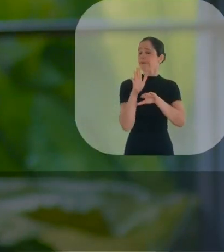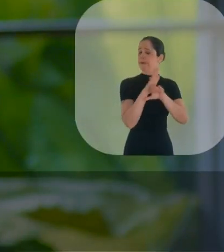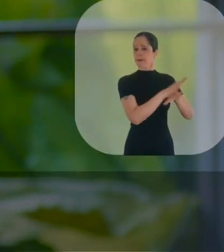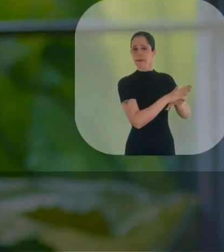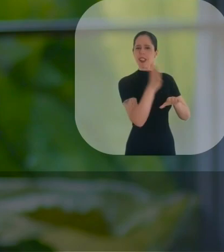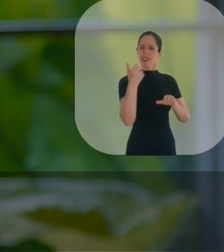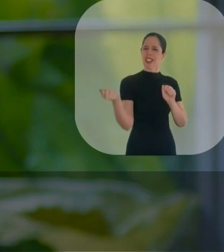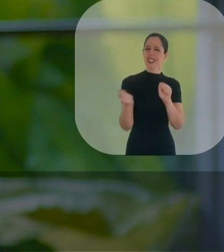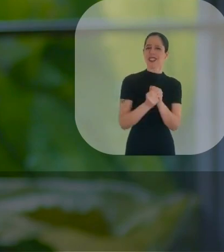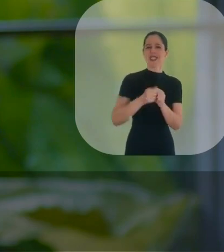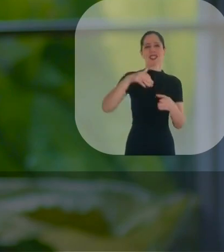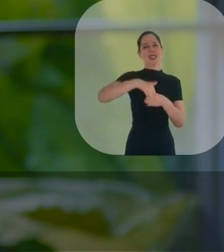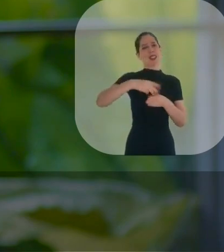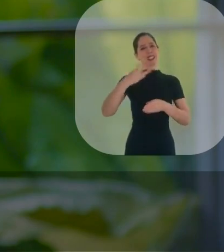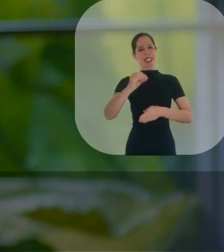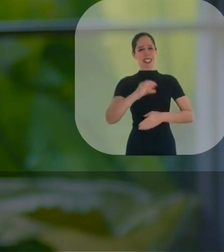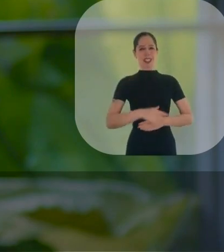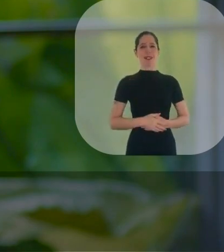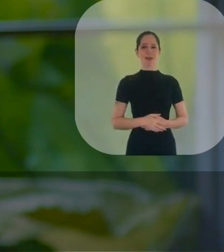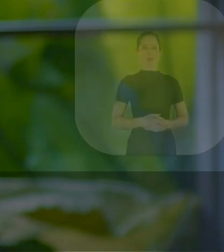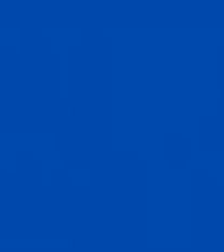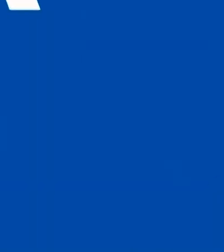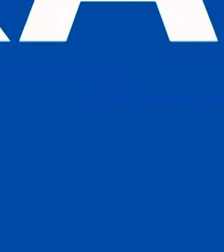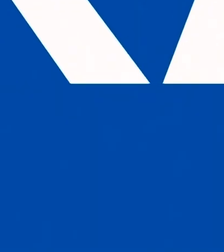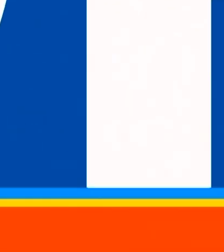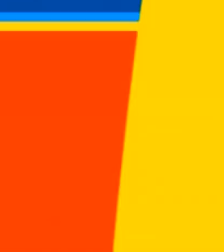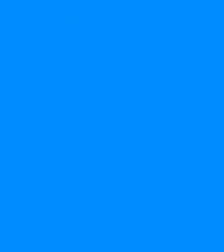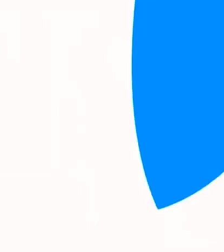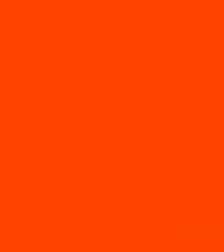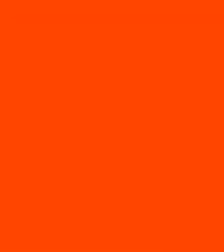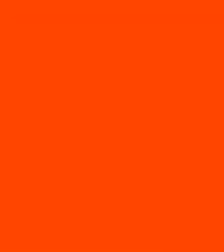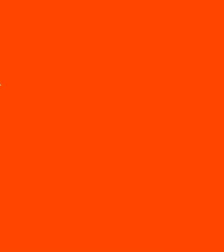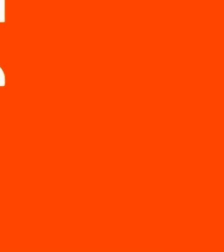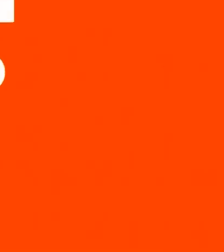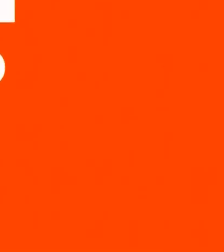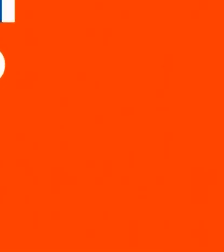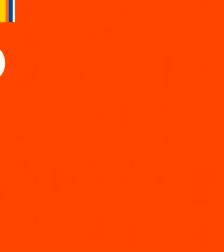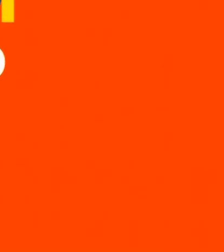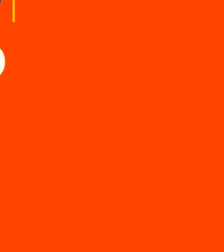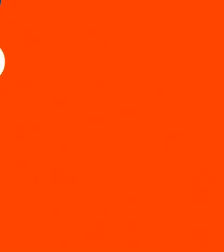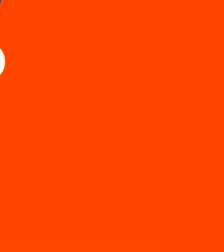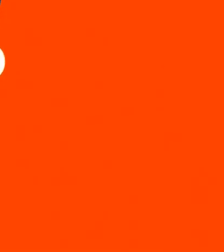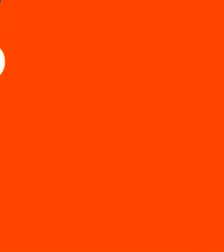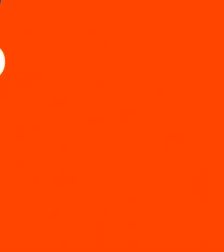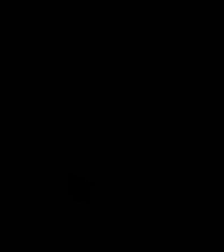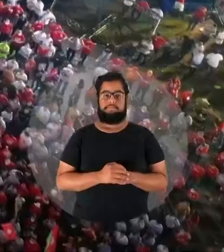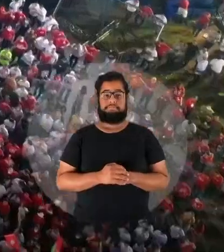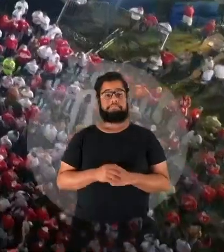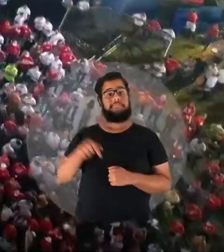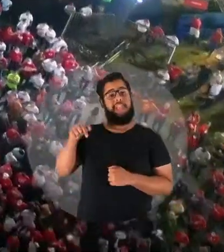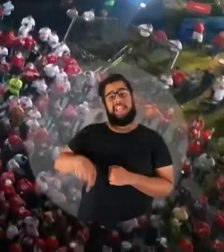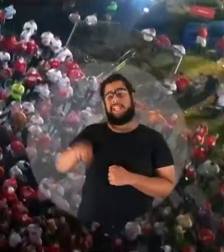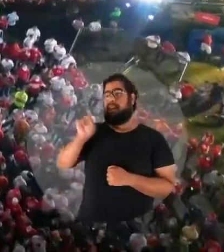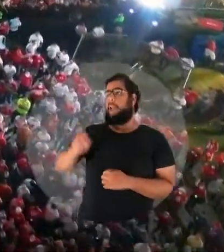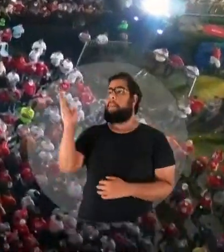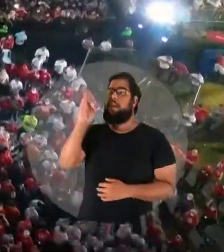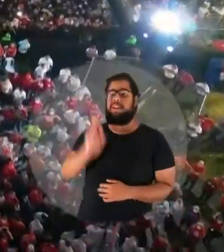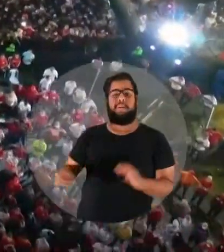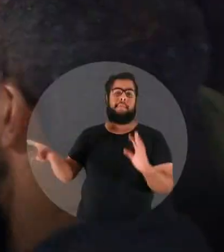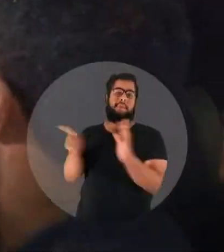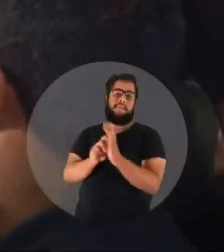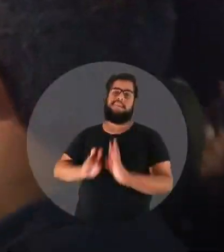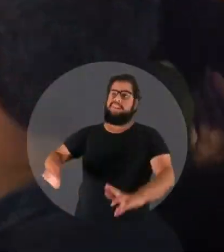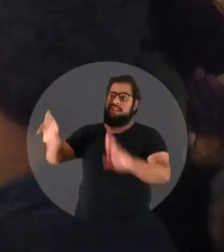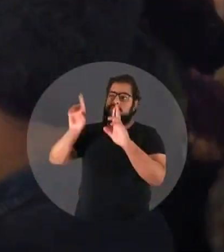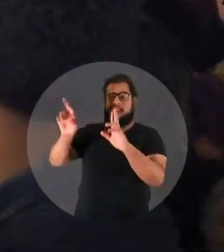pior. Vem com a gente. Vai de 30. Agora é 30, vai. Felipe presidente. Esse é o Brasil